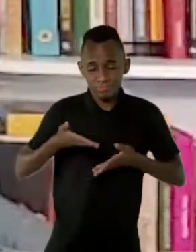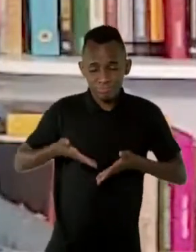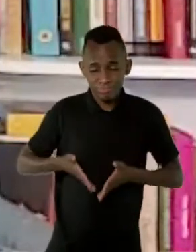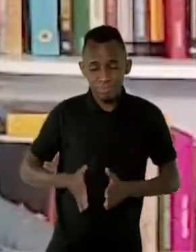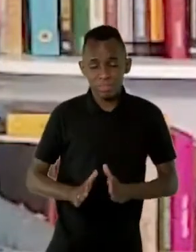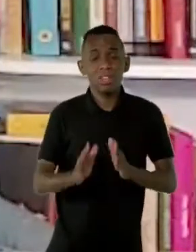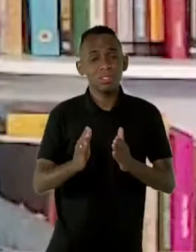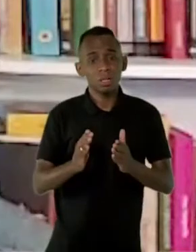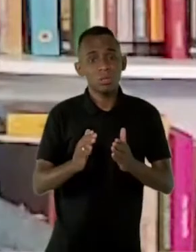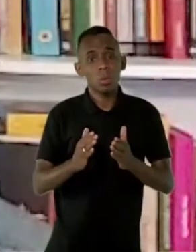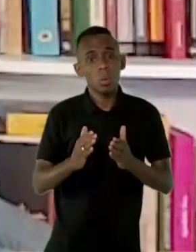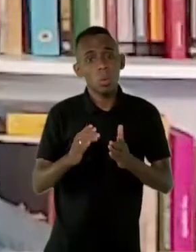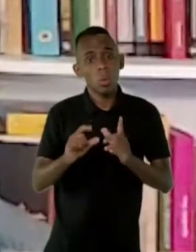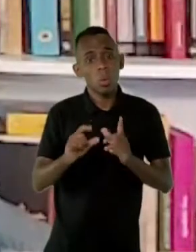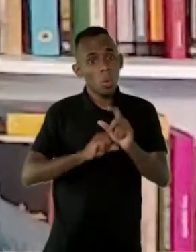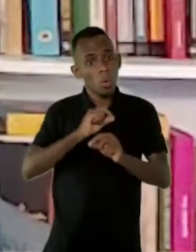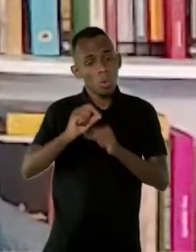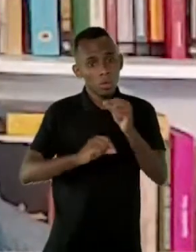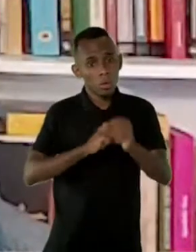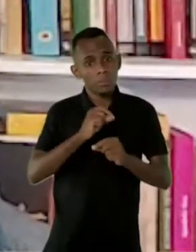a pecha de